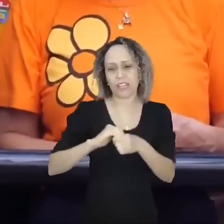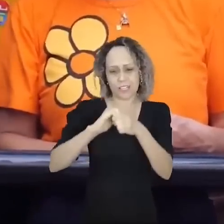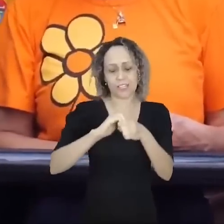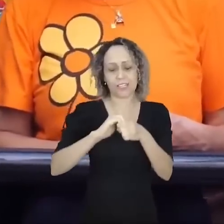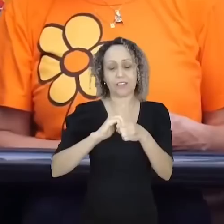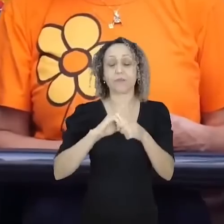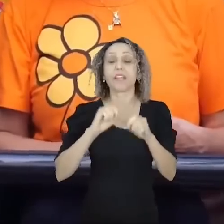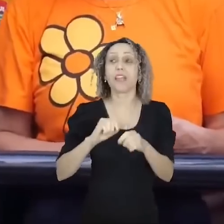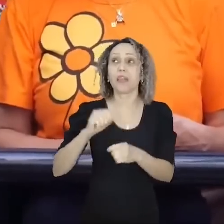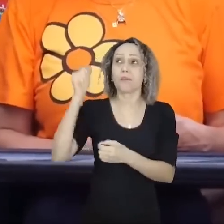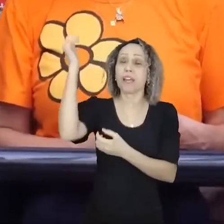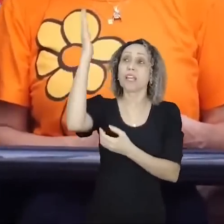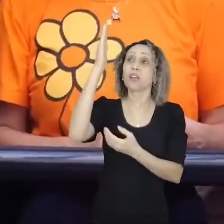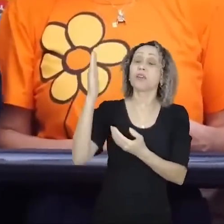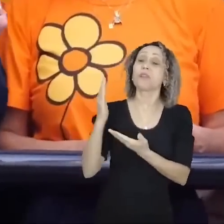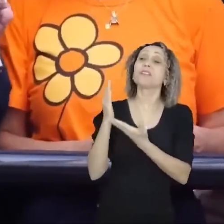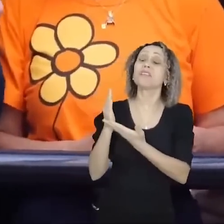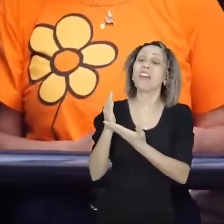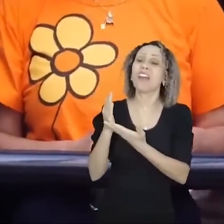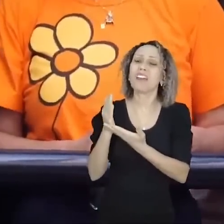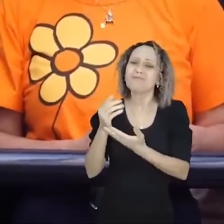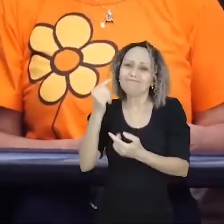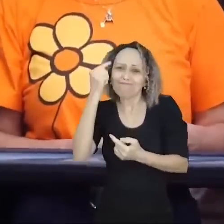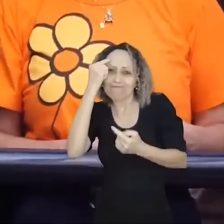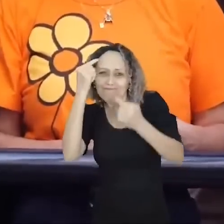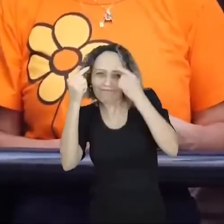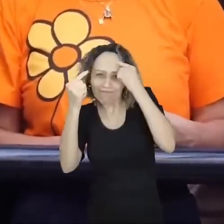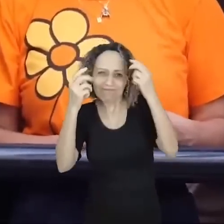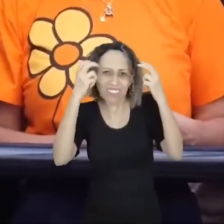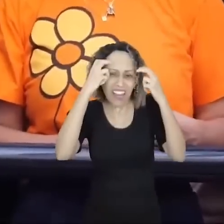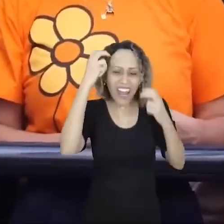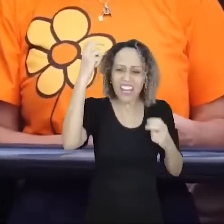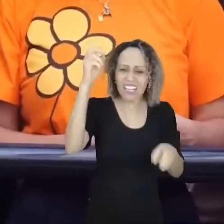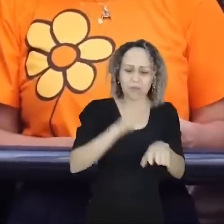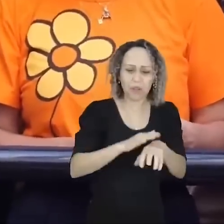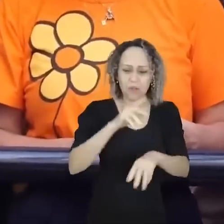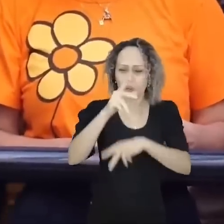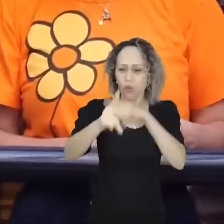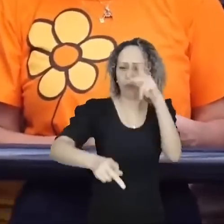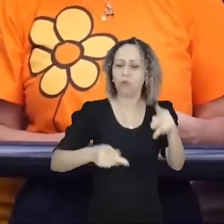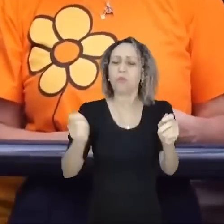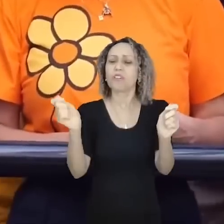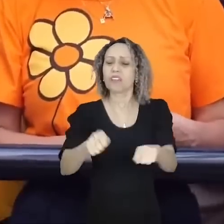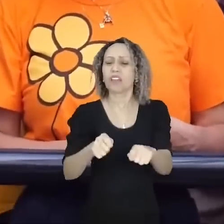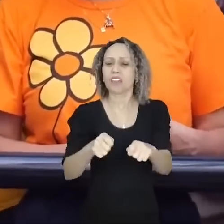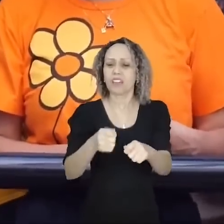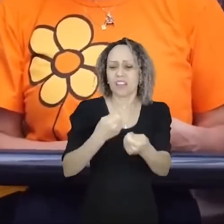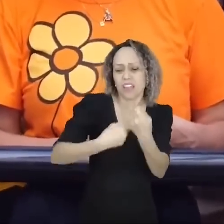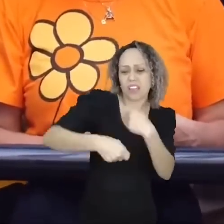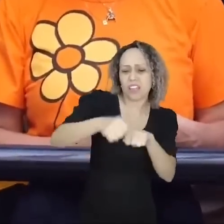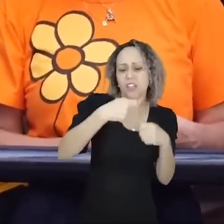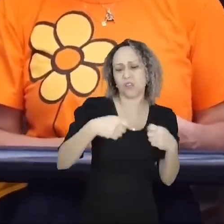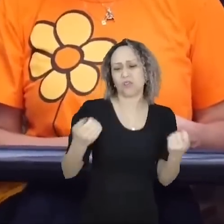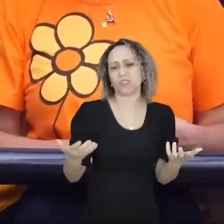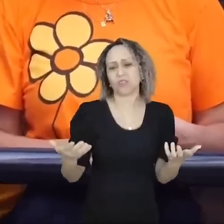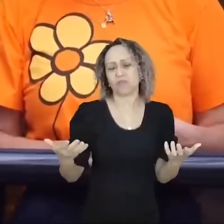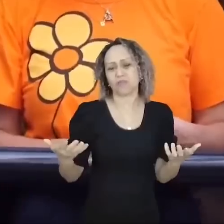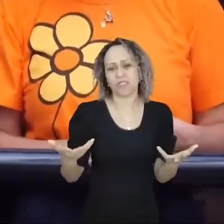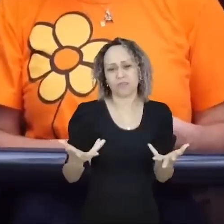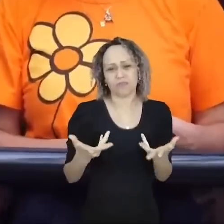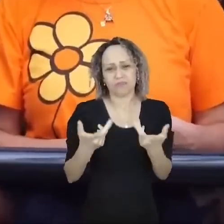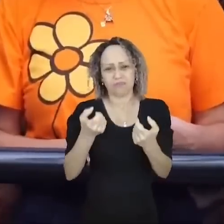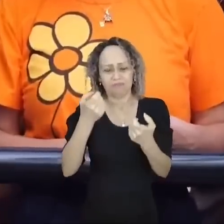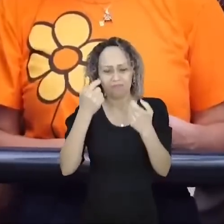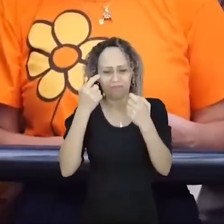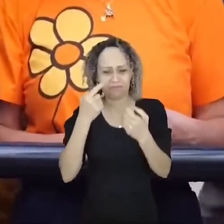utilizando a criatividade do nosso povo possa ter uma Economia mais criativa Mas a gente